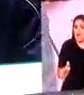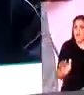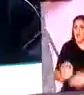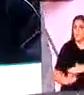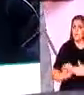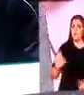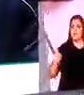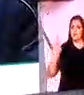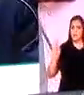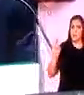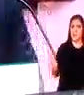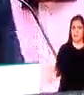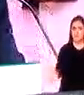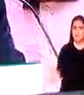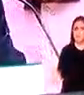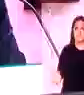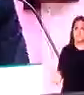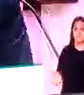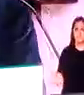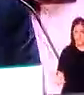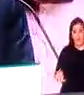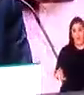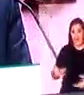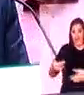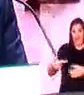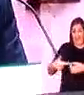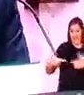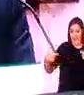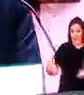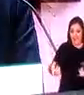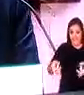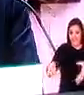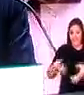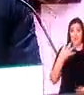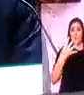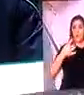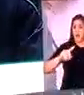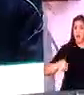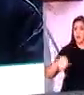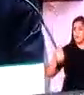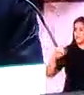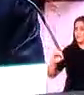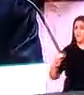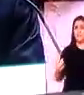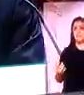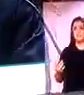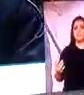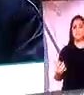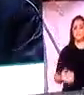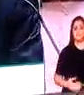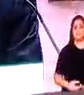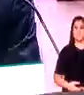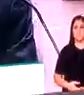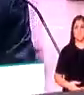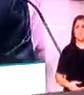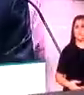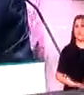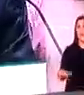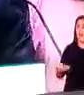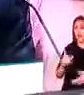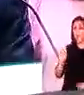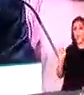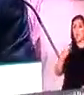por aí. Aí, vai para a bomba por 4,100. Esses jovens estão pedindo, eu falei com eles, agora não é mais 30%